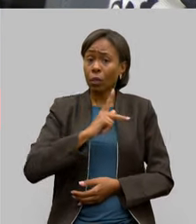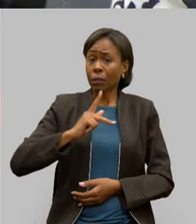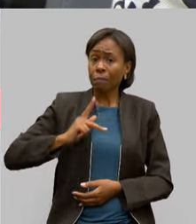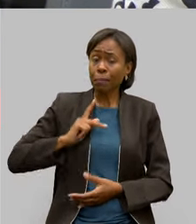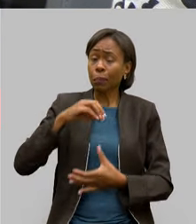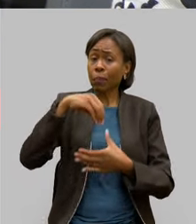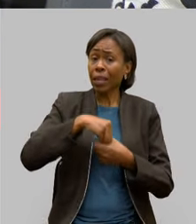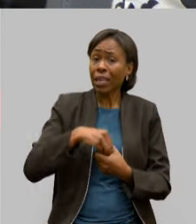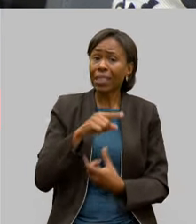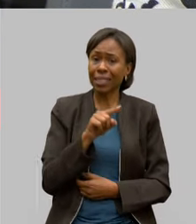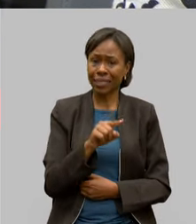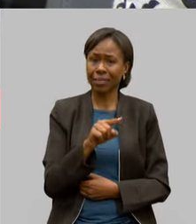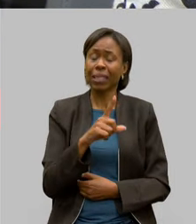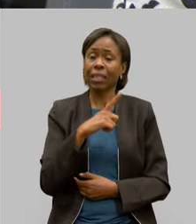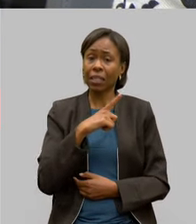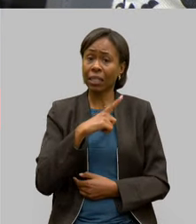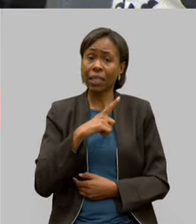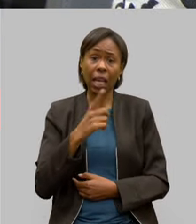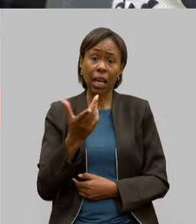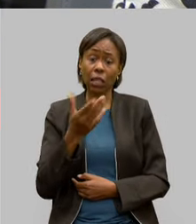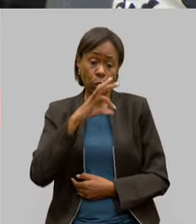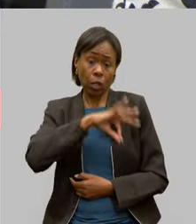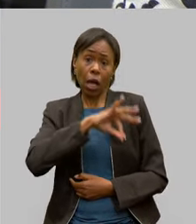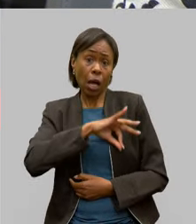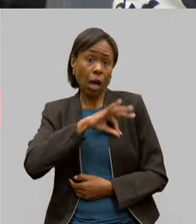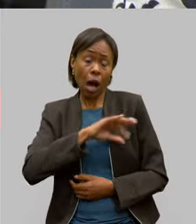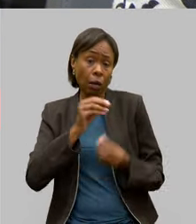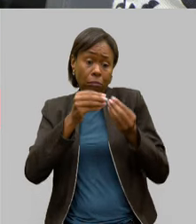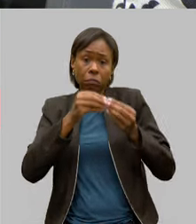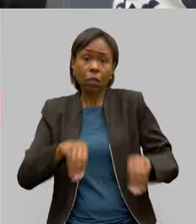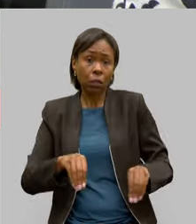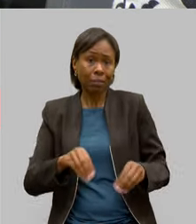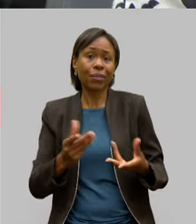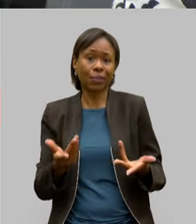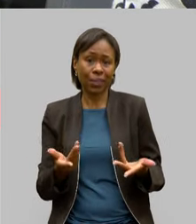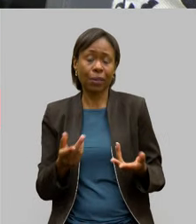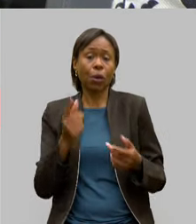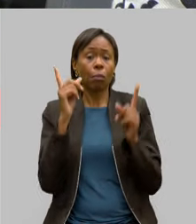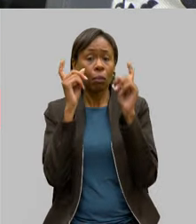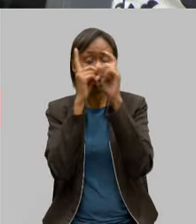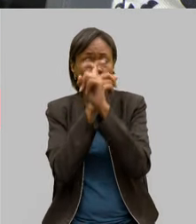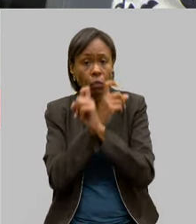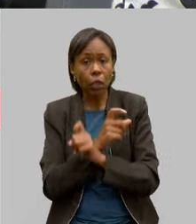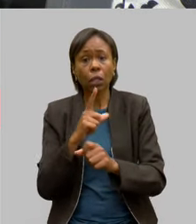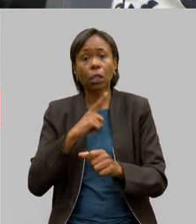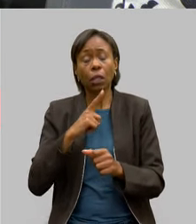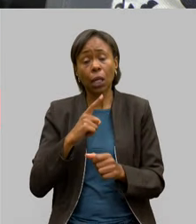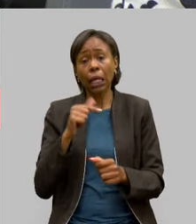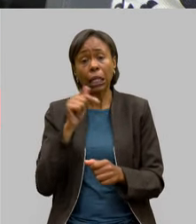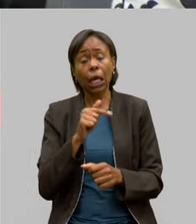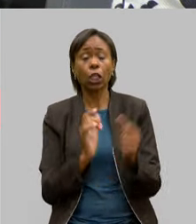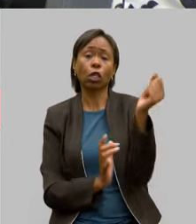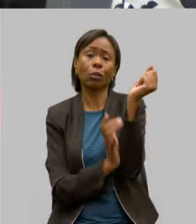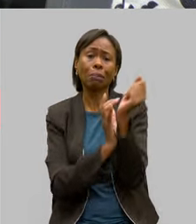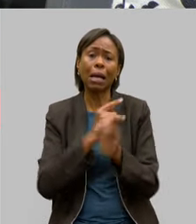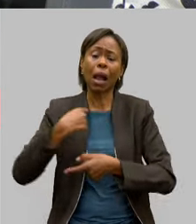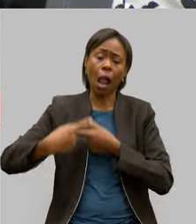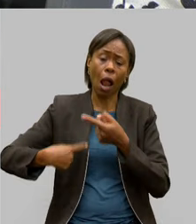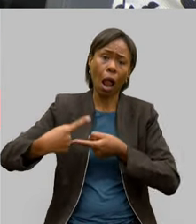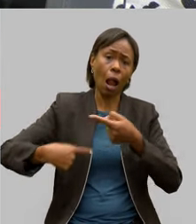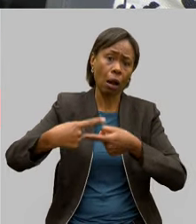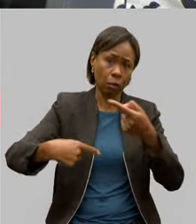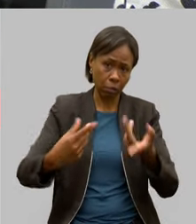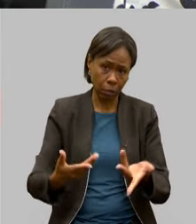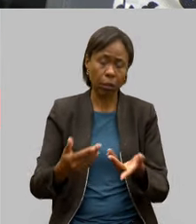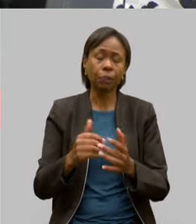renda eh afetada né essa dificuldade e nessa nessa burocracia nessa juntada de tudo então